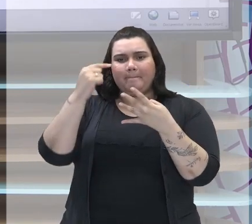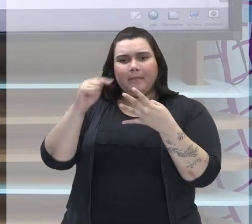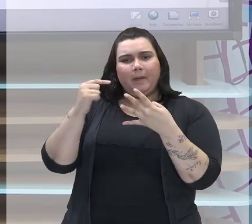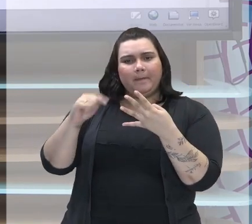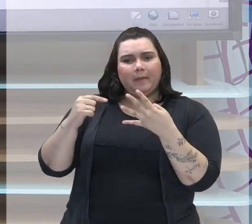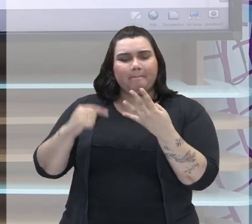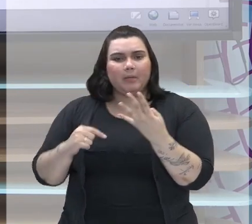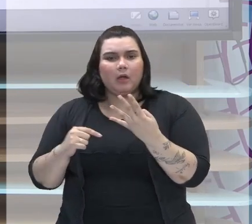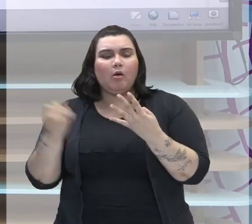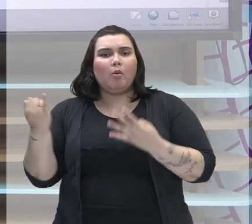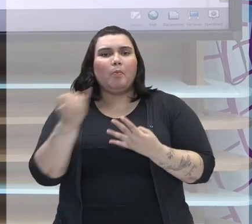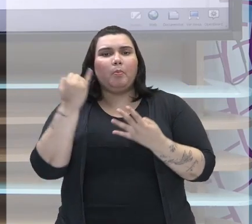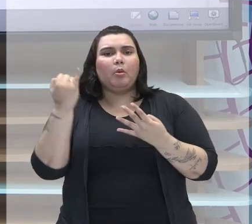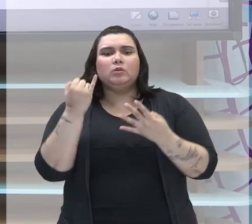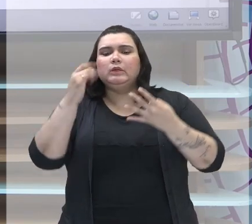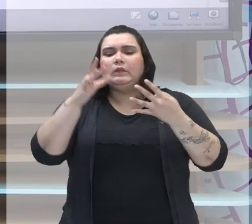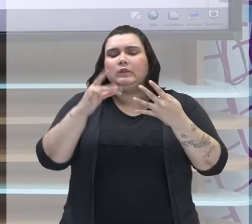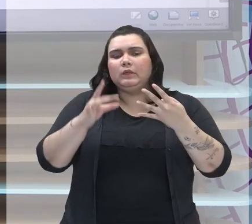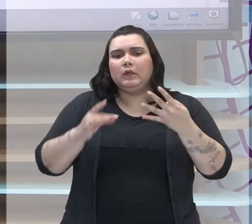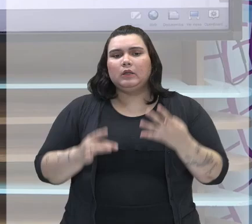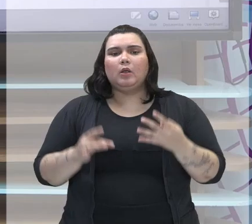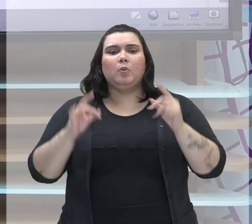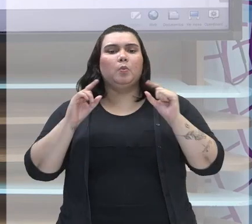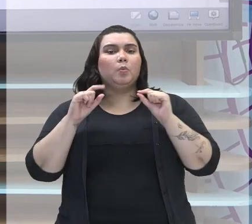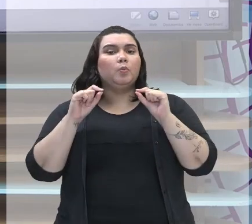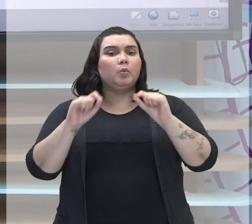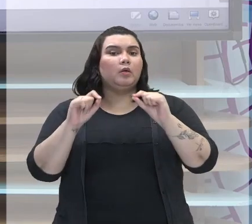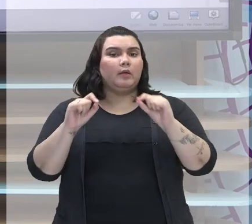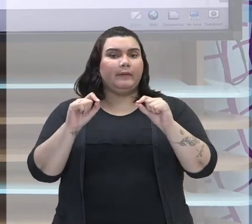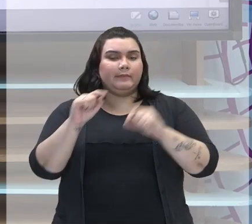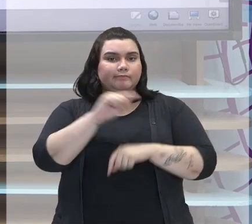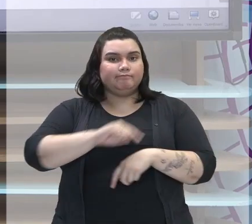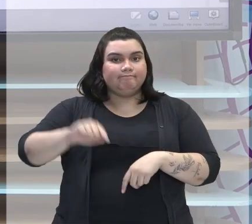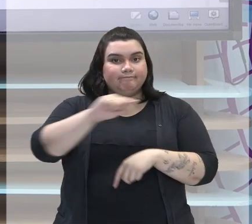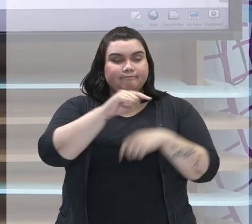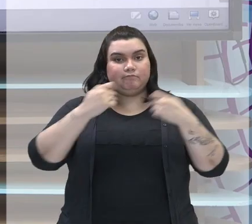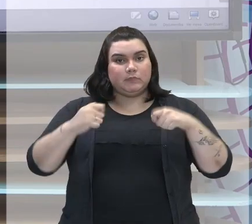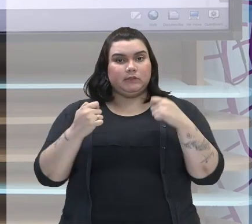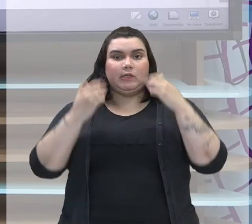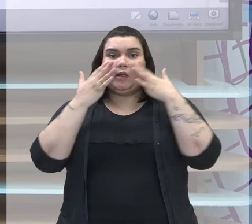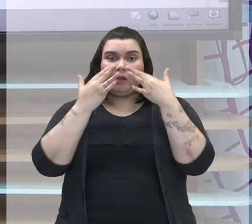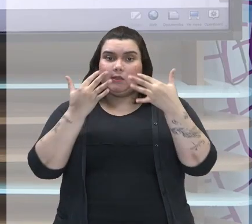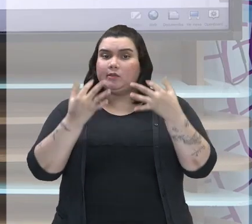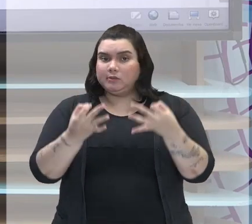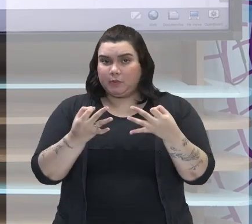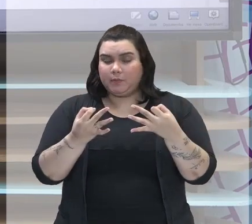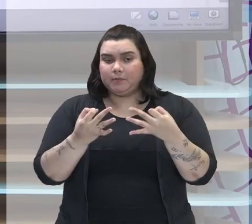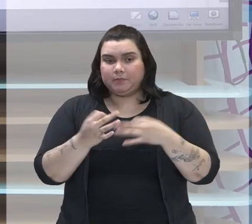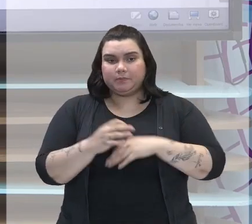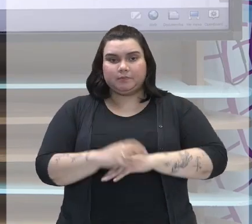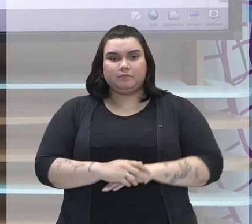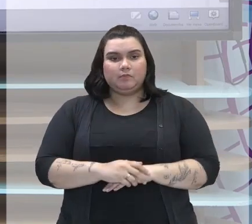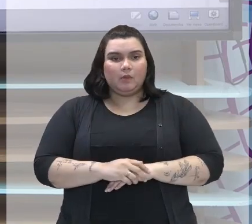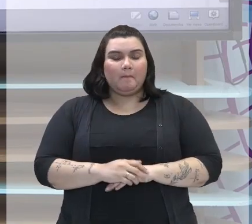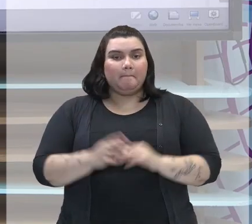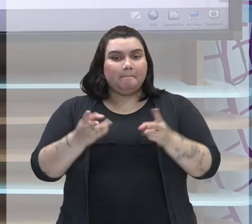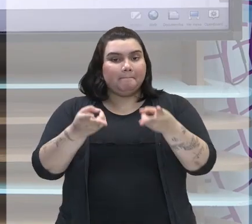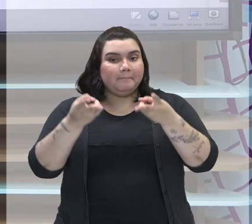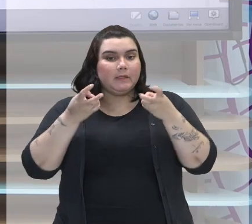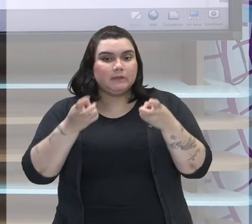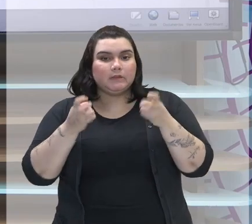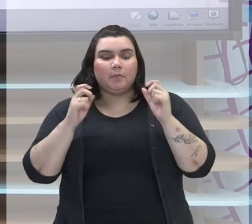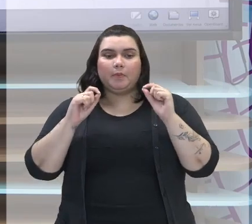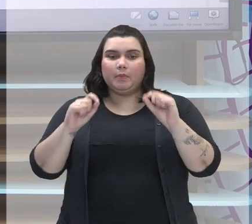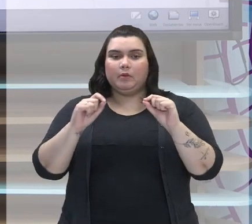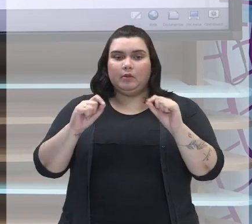o que é importante, né, você se atentar é que você perceba